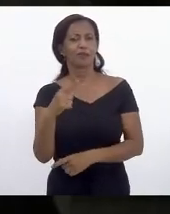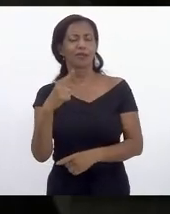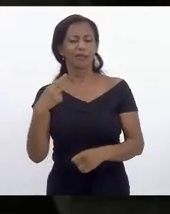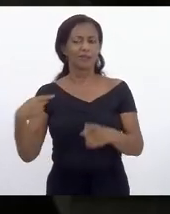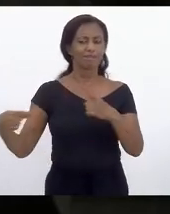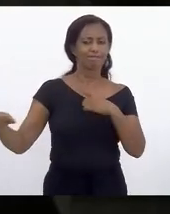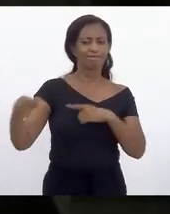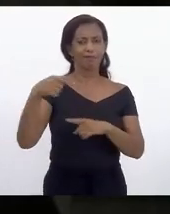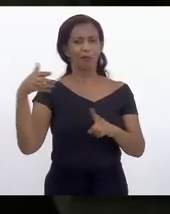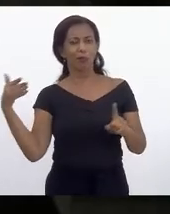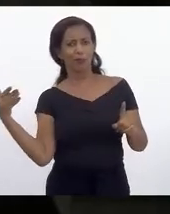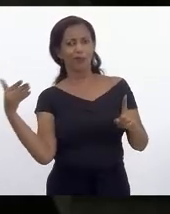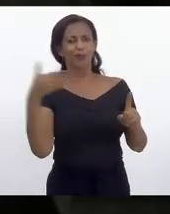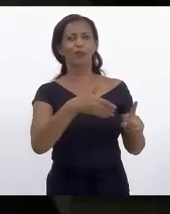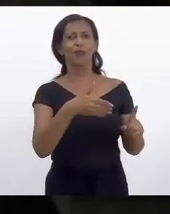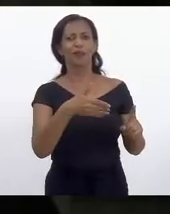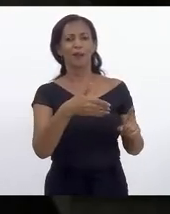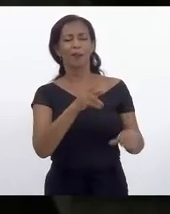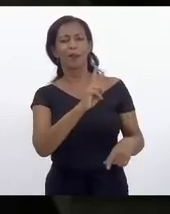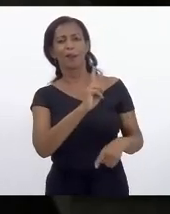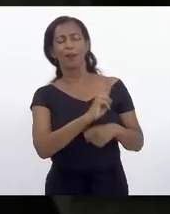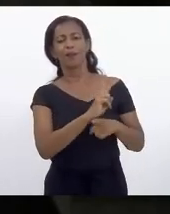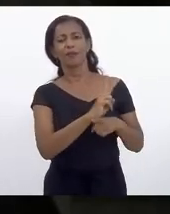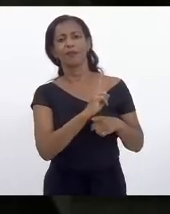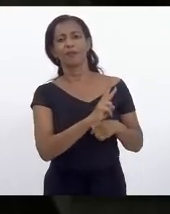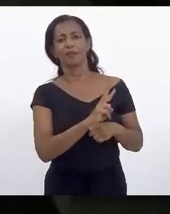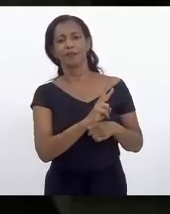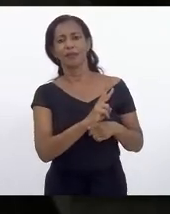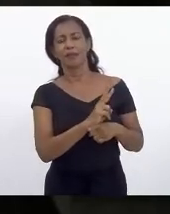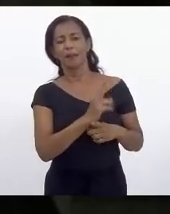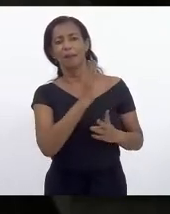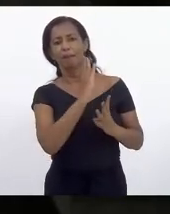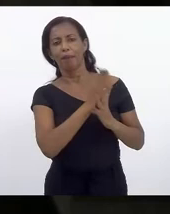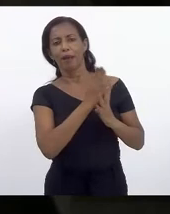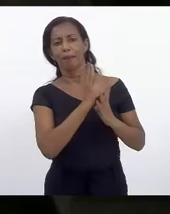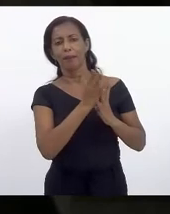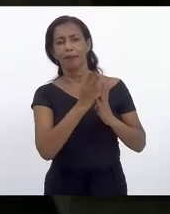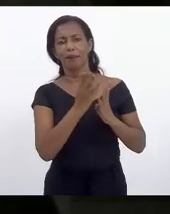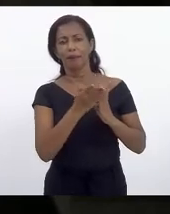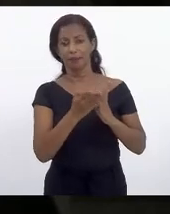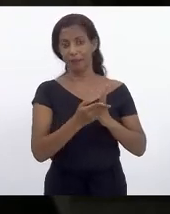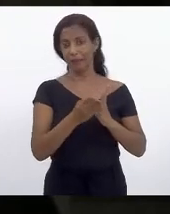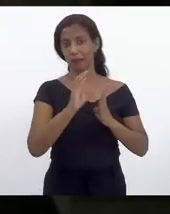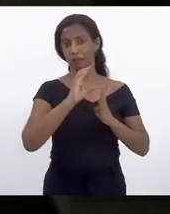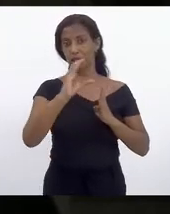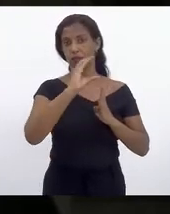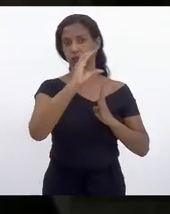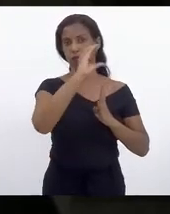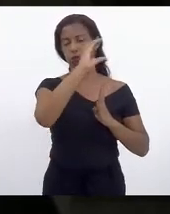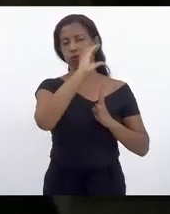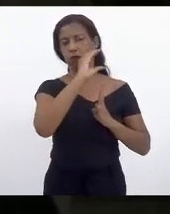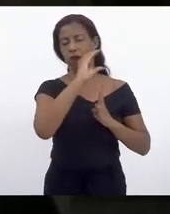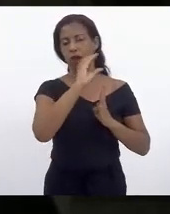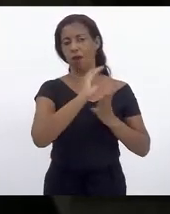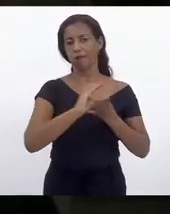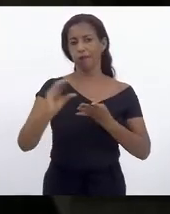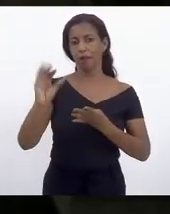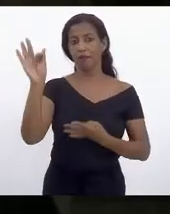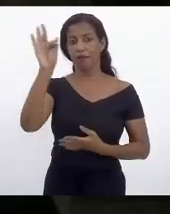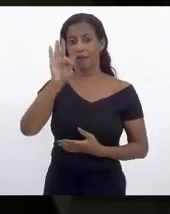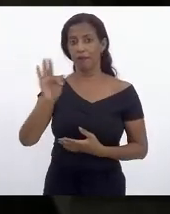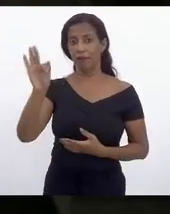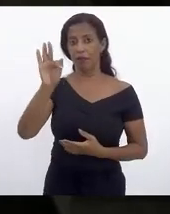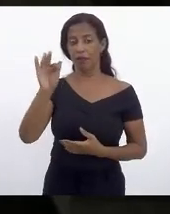volta exclusivamente para preservar parcelas poupudas do orçamento federal para